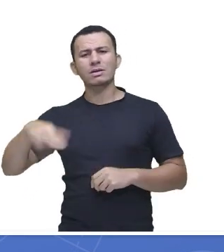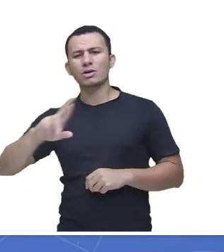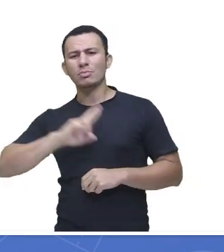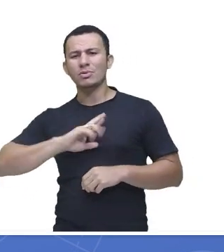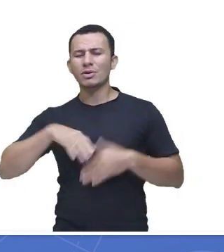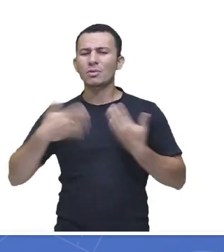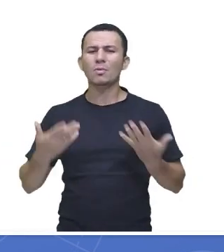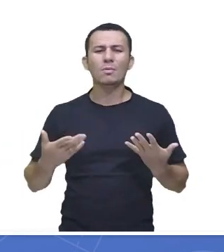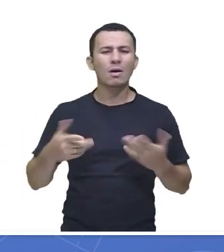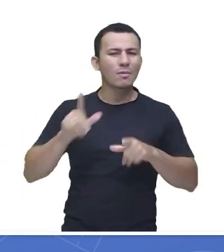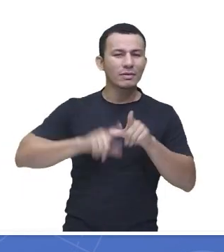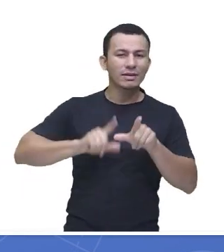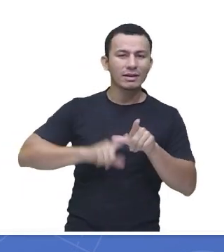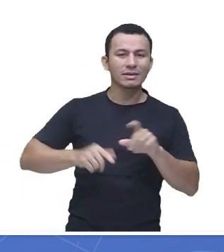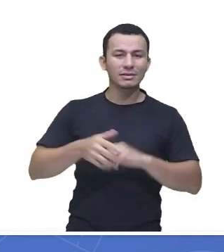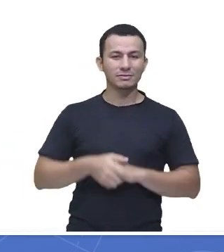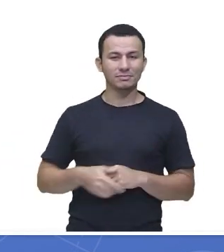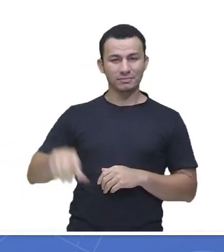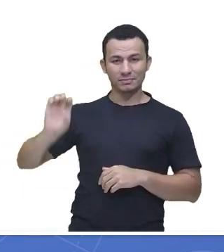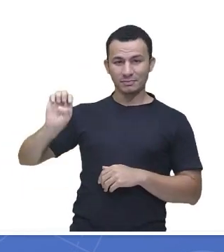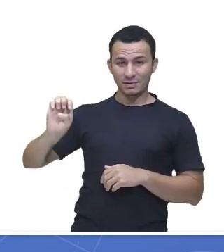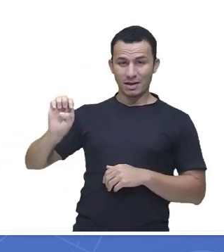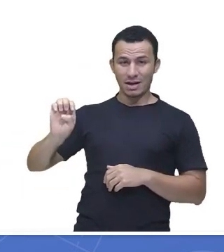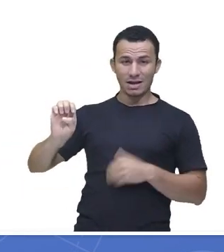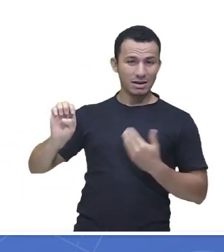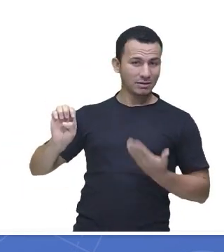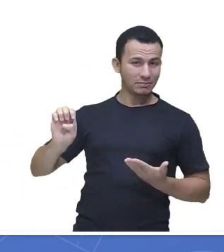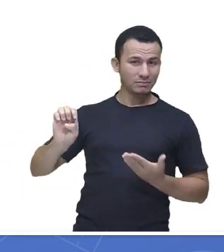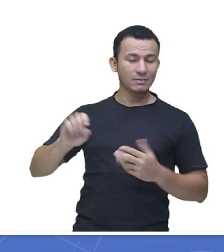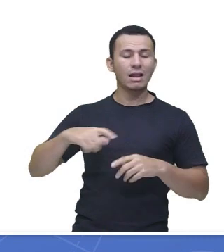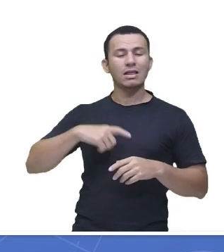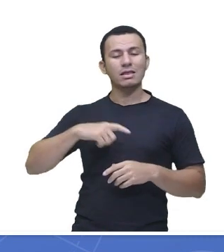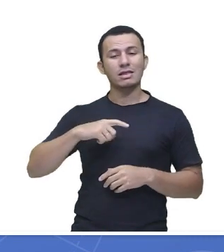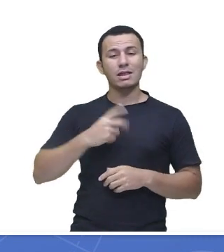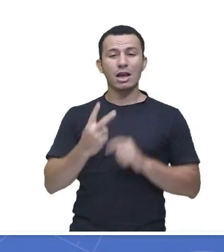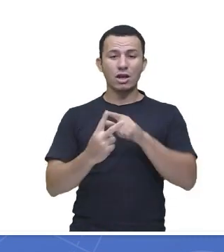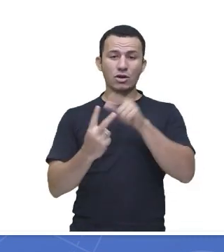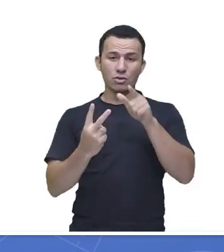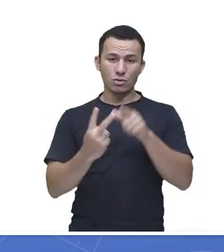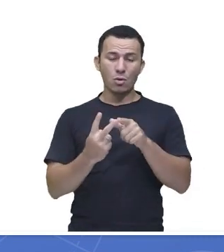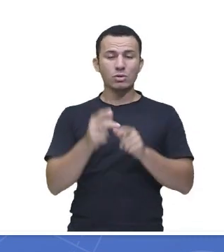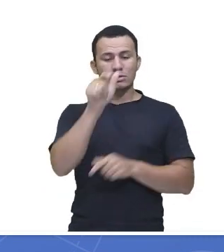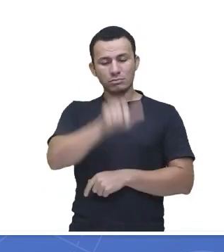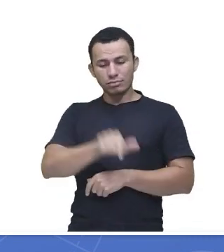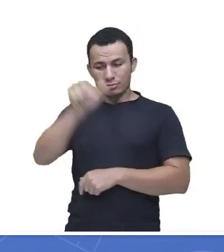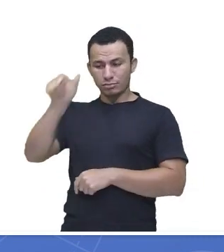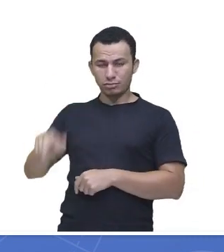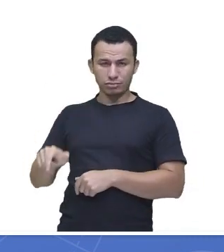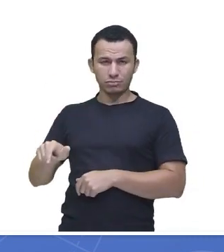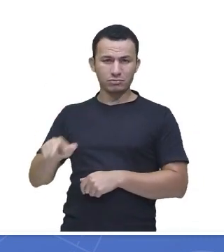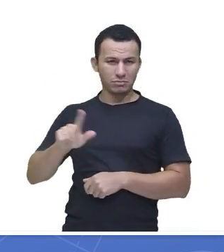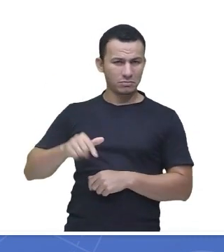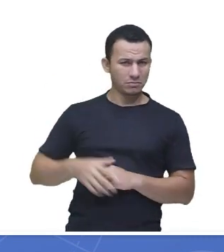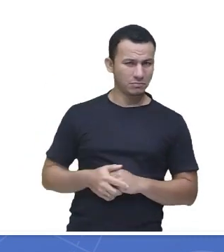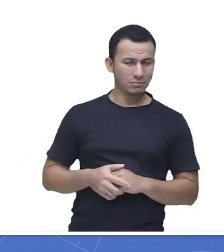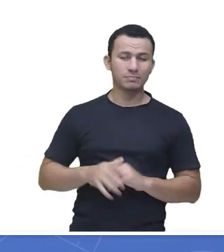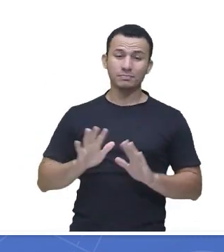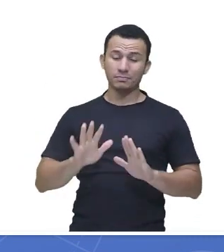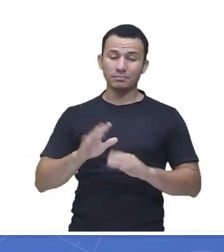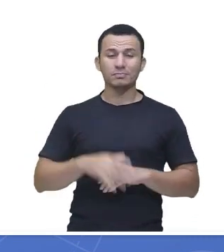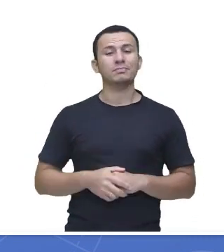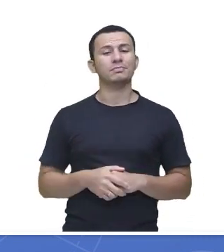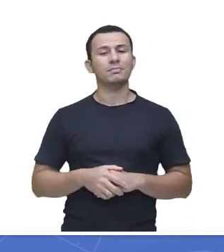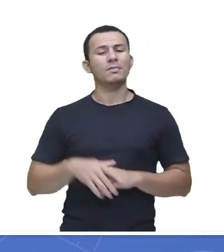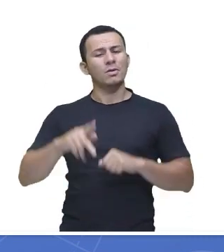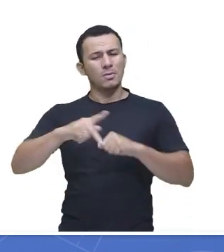seria aí letra E. Apresenta a dupla marcação do sujeito? Não, a gente viu, na verdade, que os pronomes em